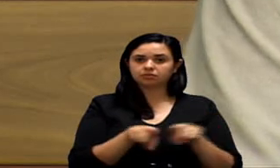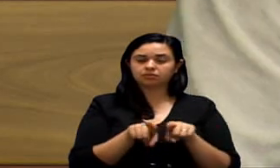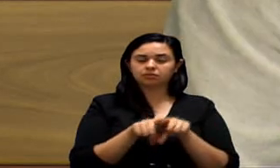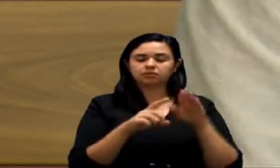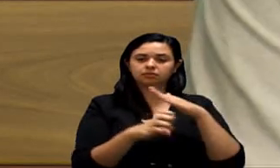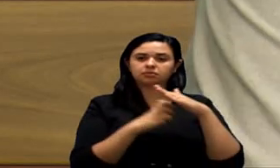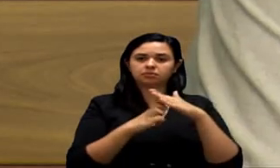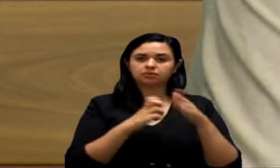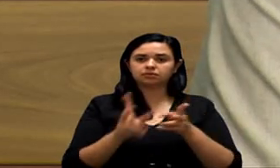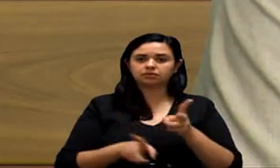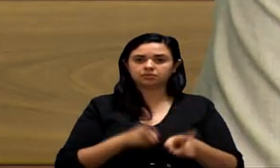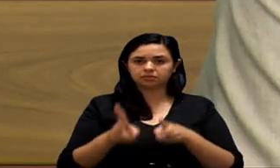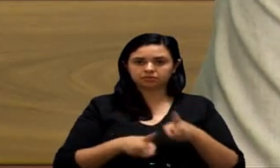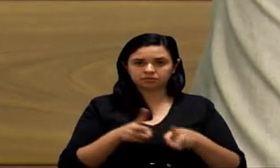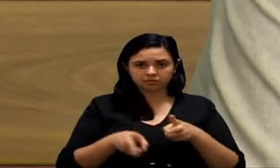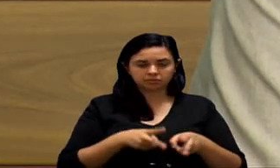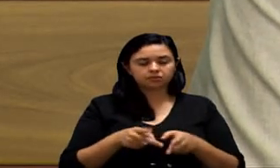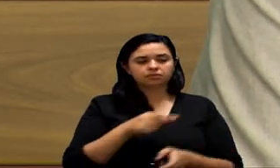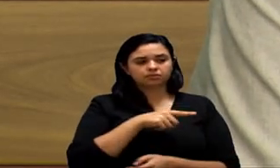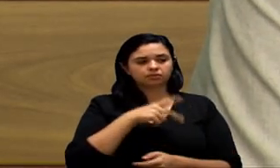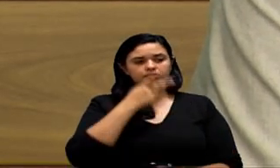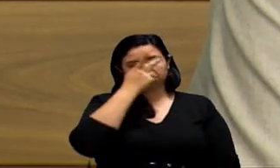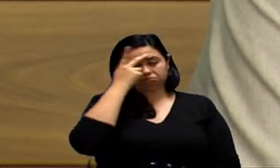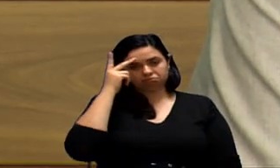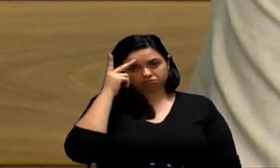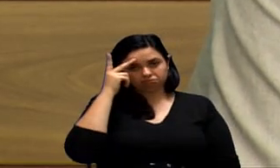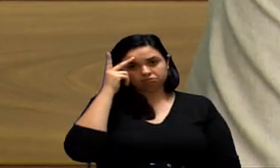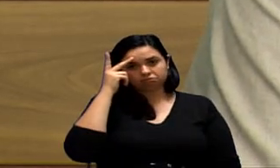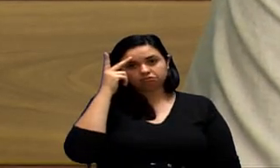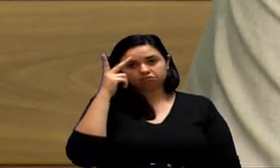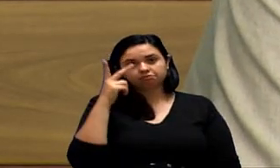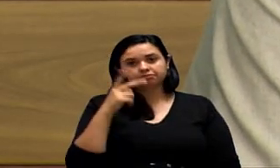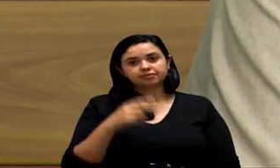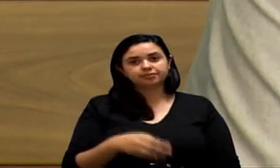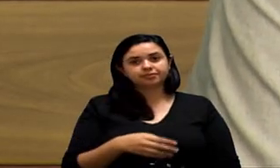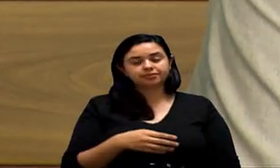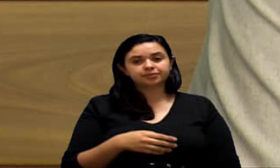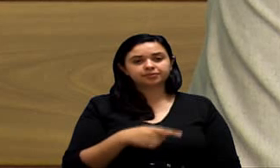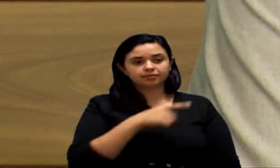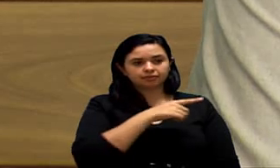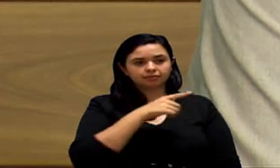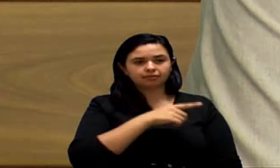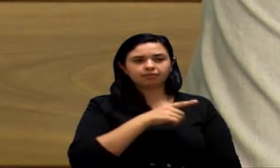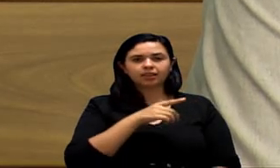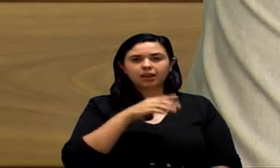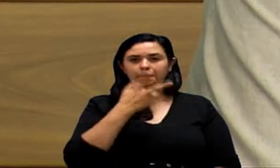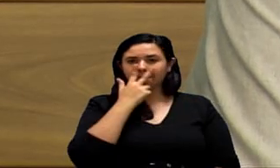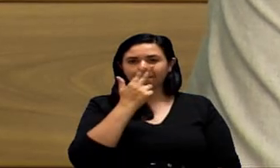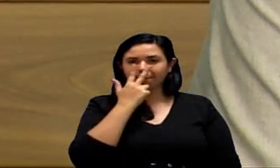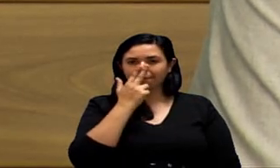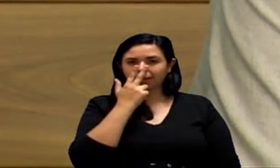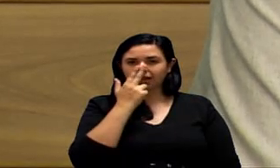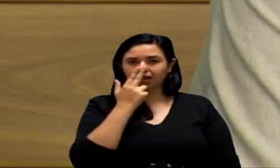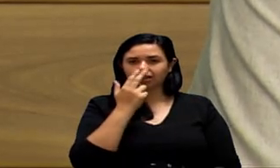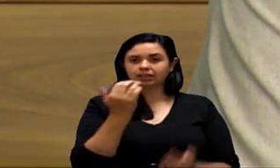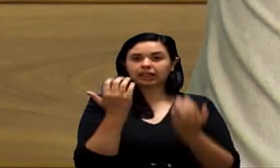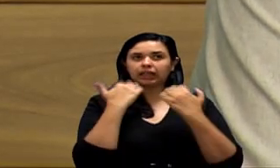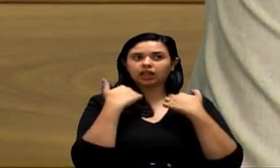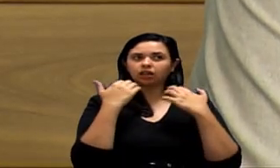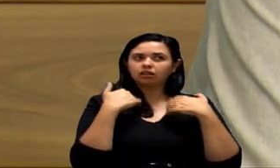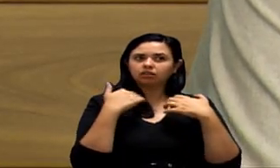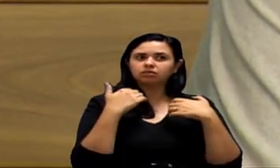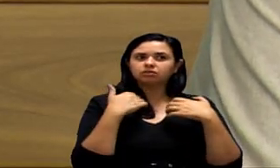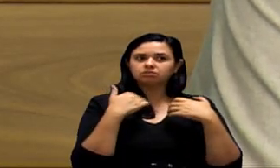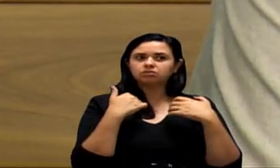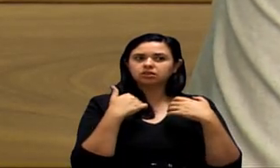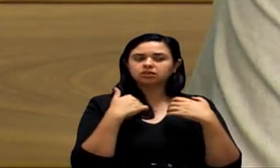públicas, e é uma pessoa que, né, tem o, como se diz, o DNA da questão social,